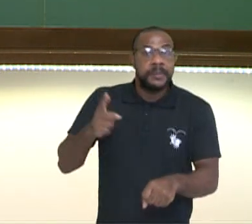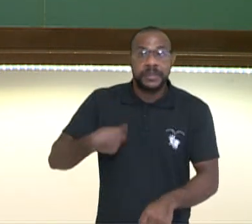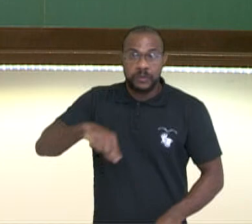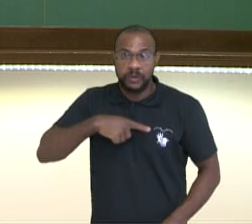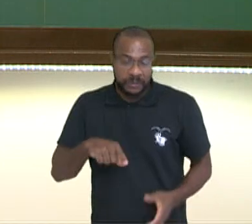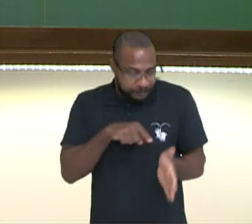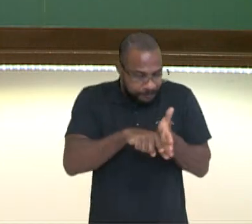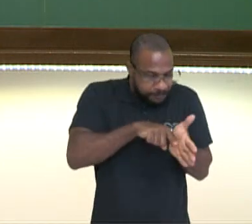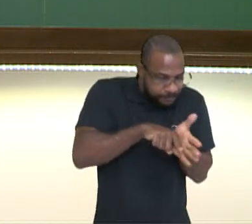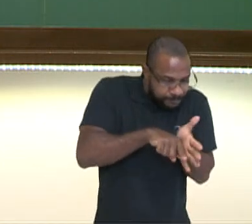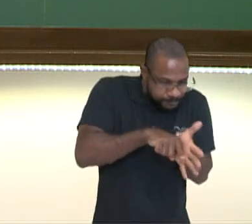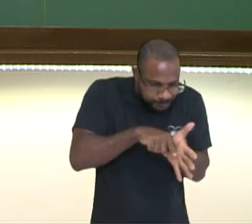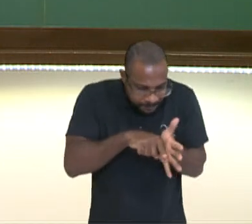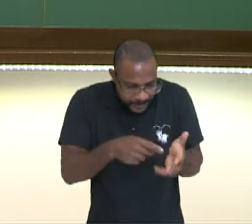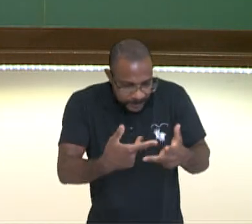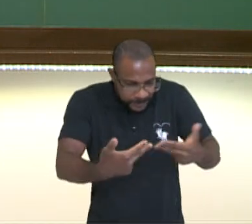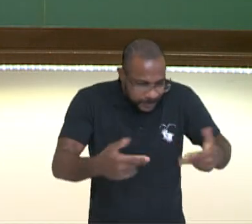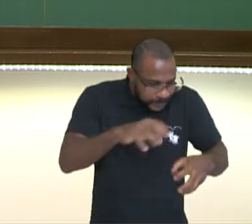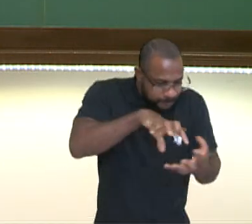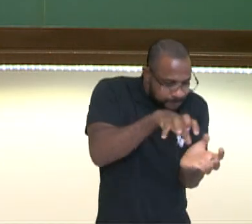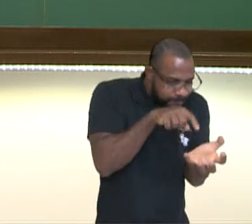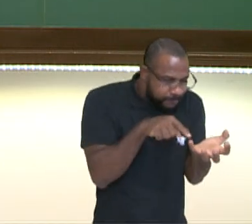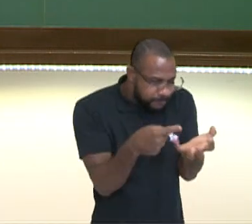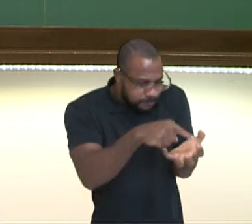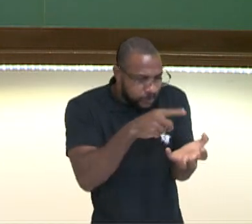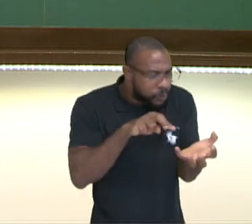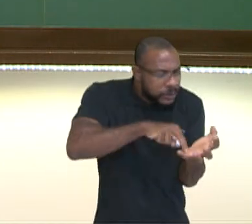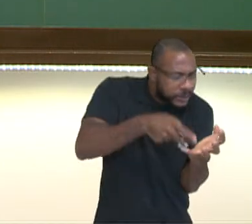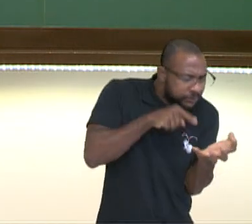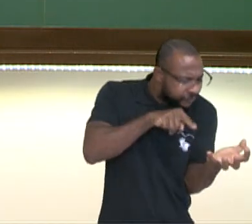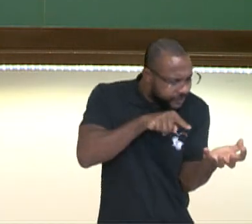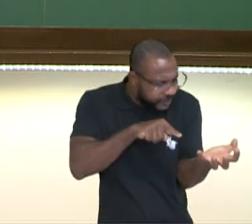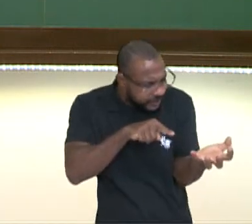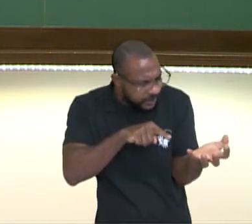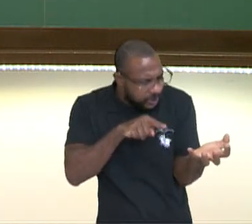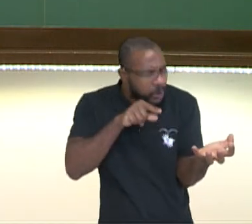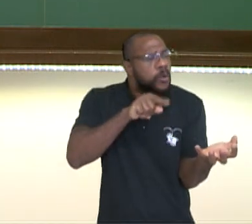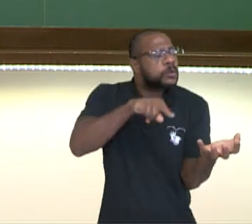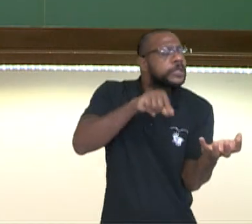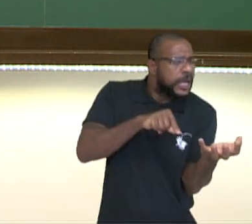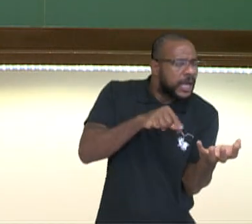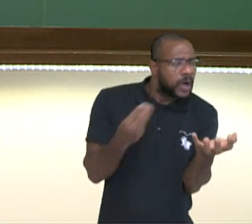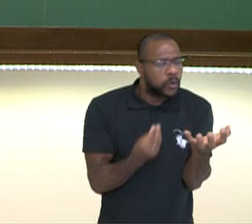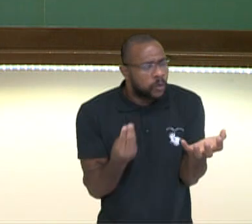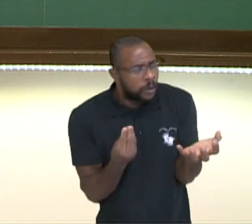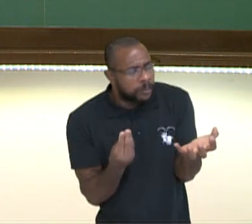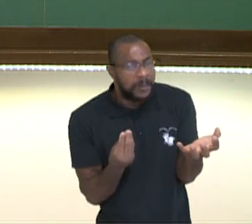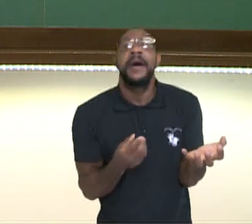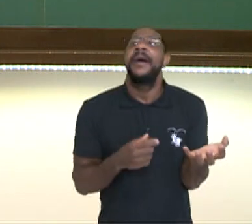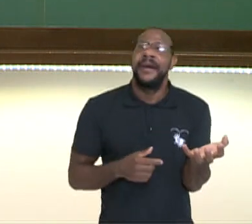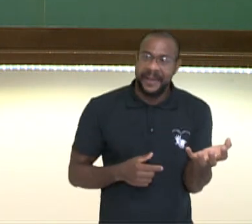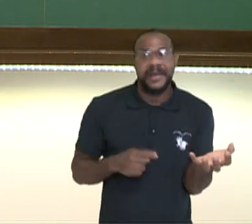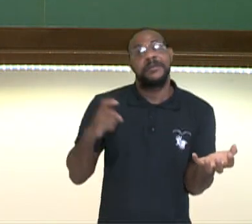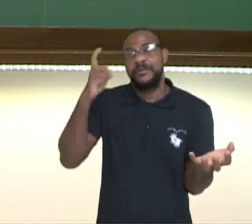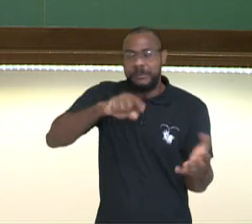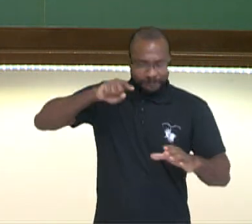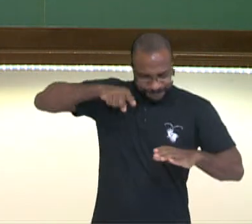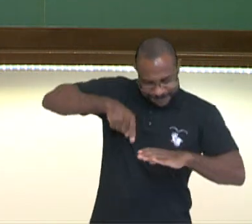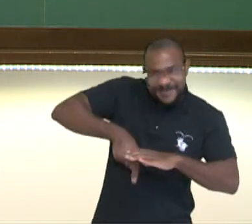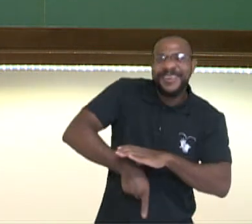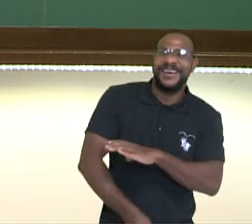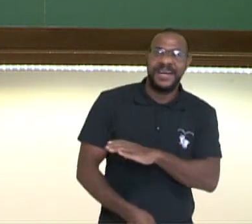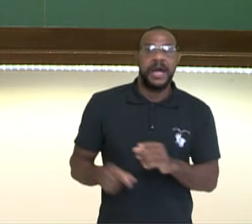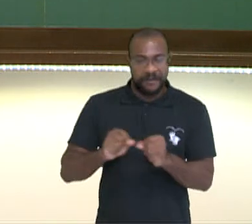dedicar à total estrutura da coisa, o que ela significa, o que ela representa, é um trabalho muito grande que é feito e